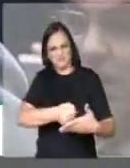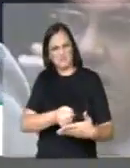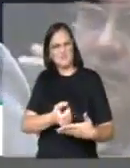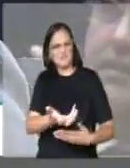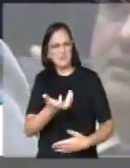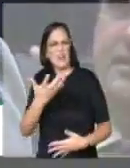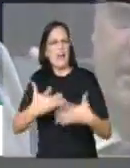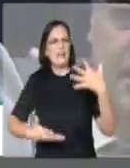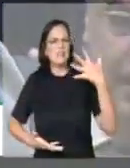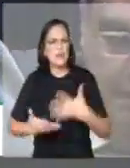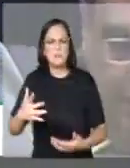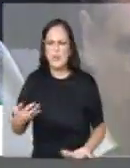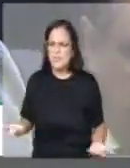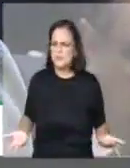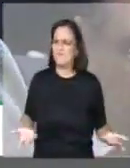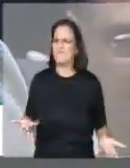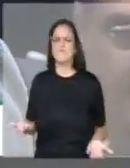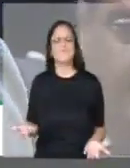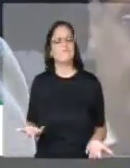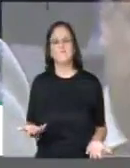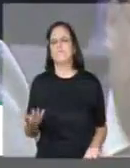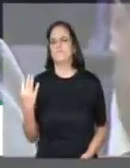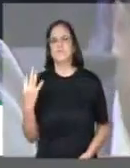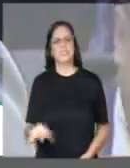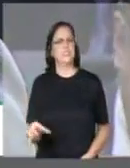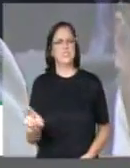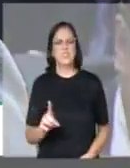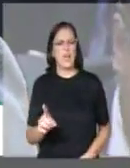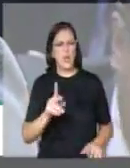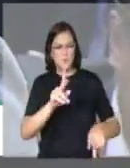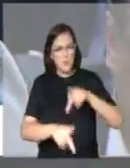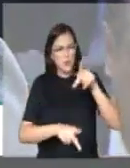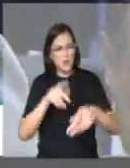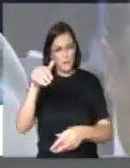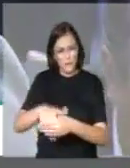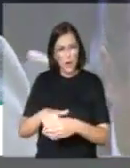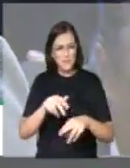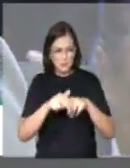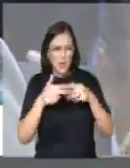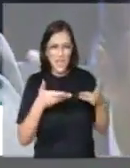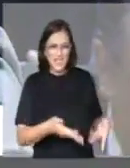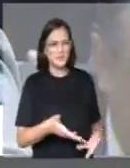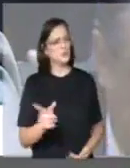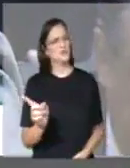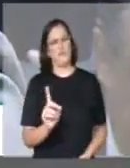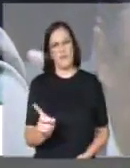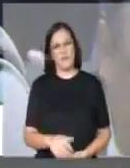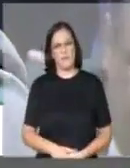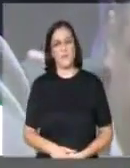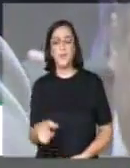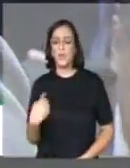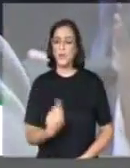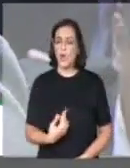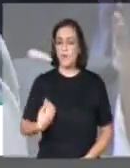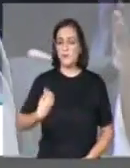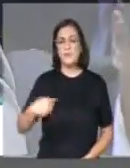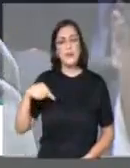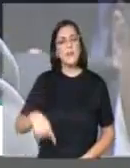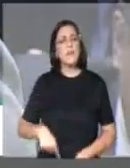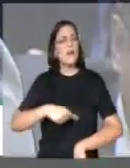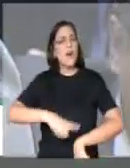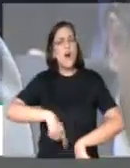os trabalhos. E um alerta, não foi para isso que a população nos elegeu. Nós estamos nas sessões aqui